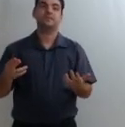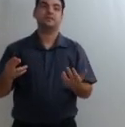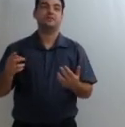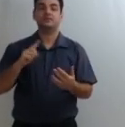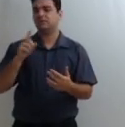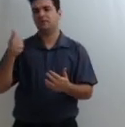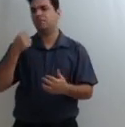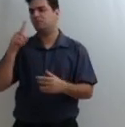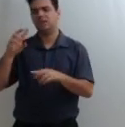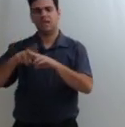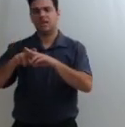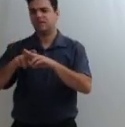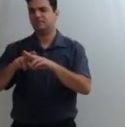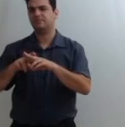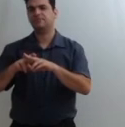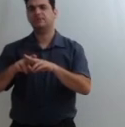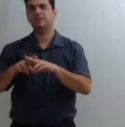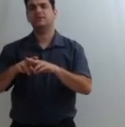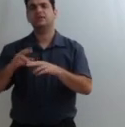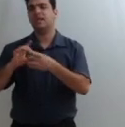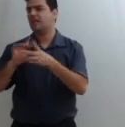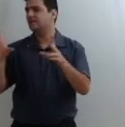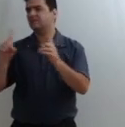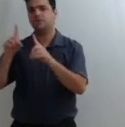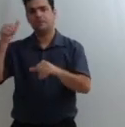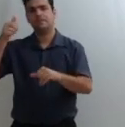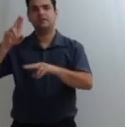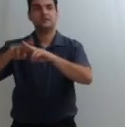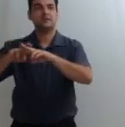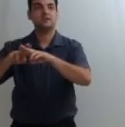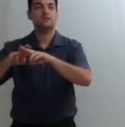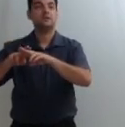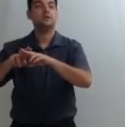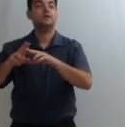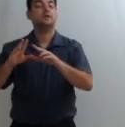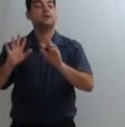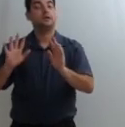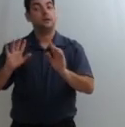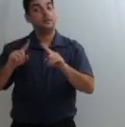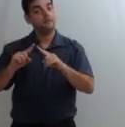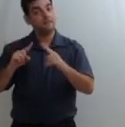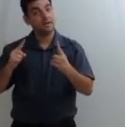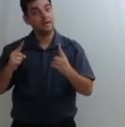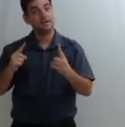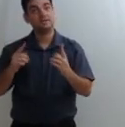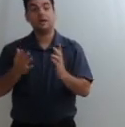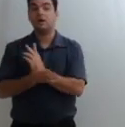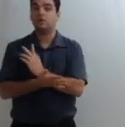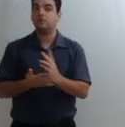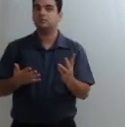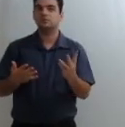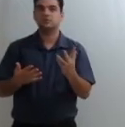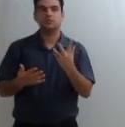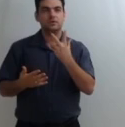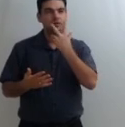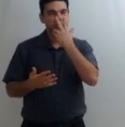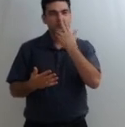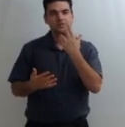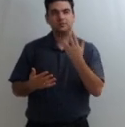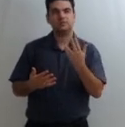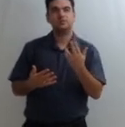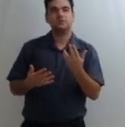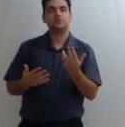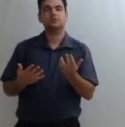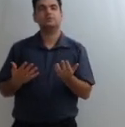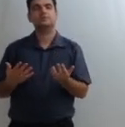condicional, mas que é uma falta grave que já foi cometida aí há 18 meses, né, a contar